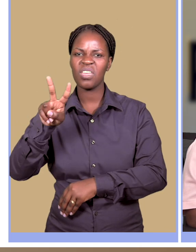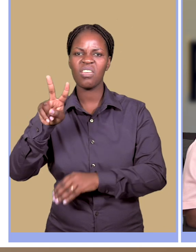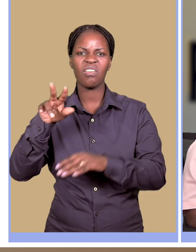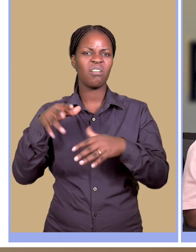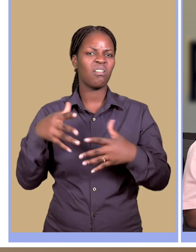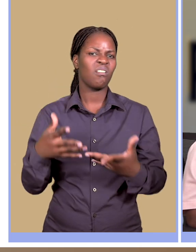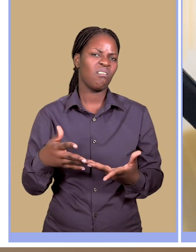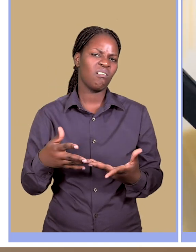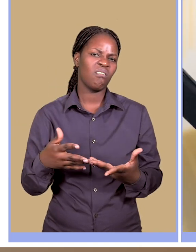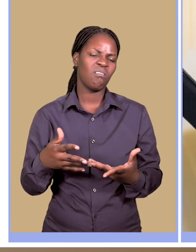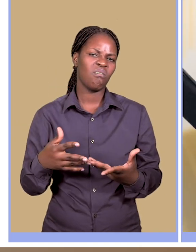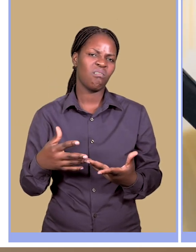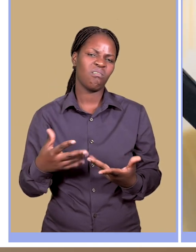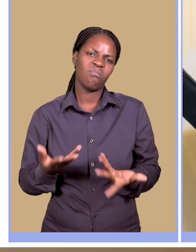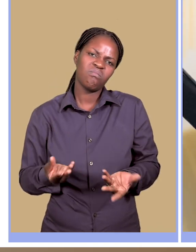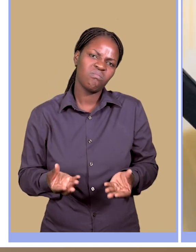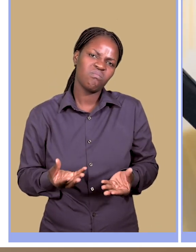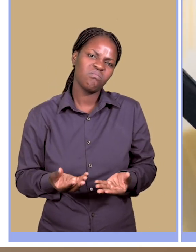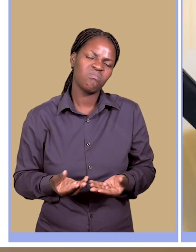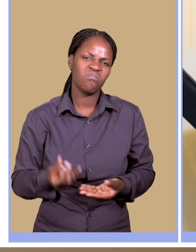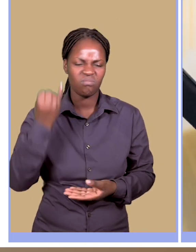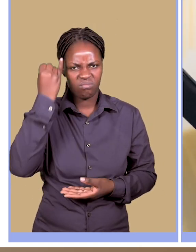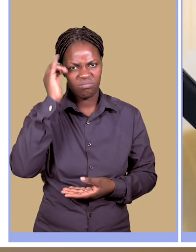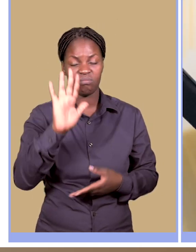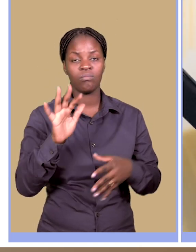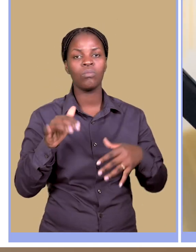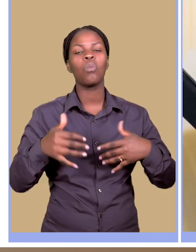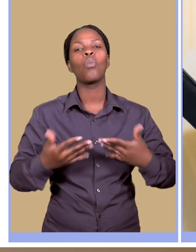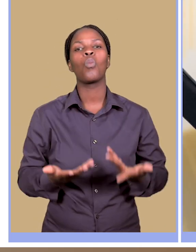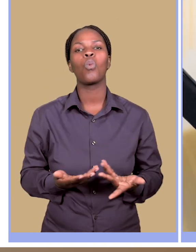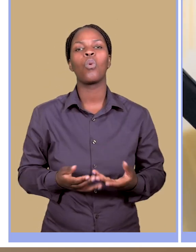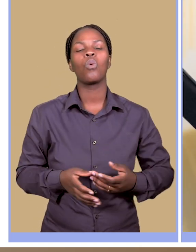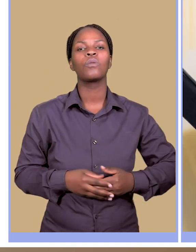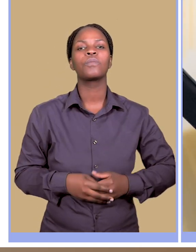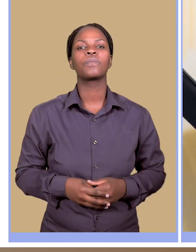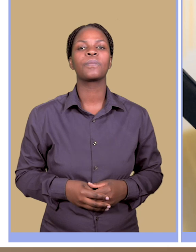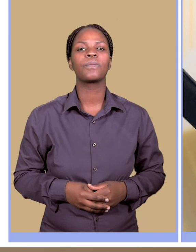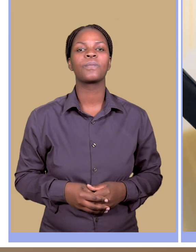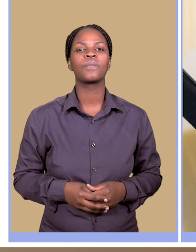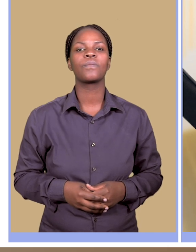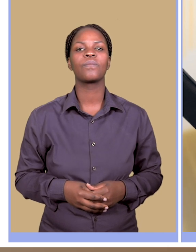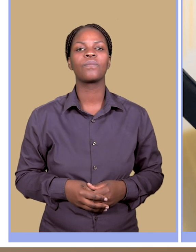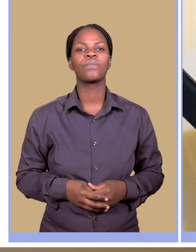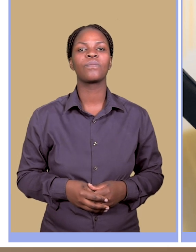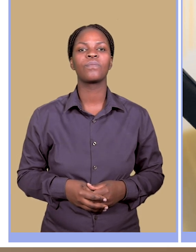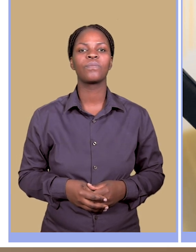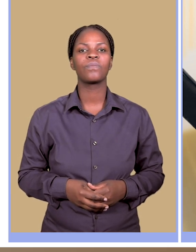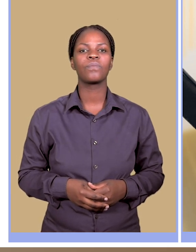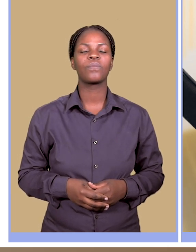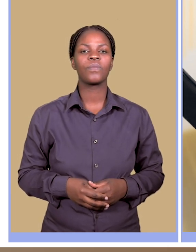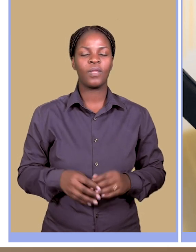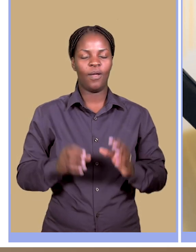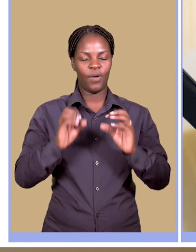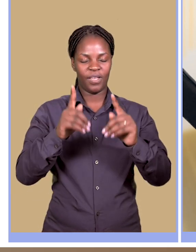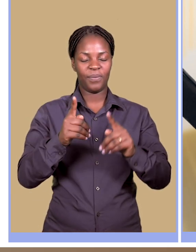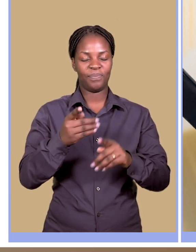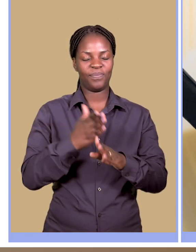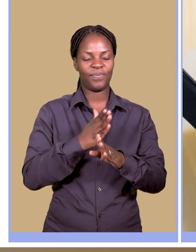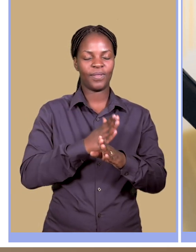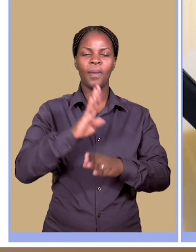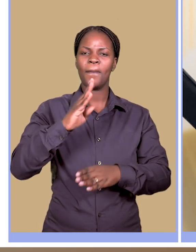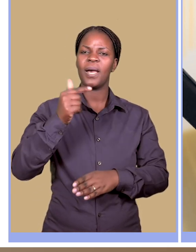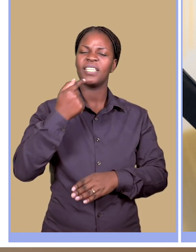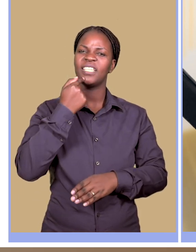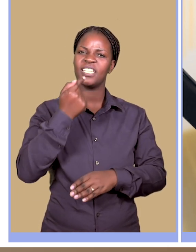esta camada social. Sim, por um lado é que ainda bem que você menciona essa questão do a UEM